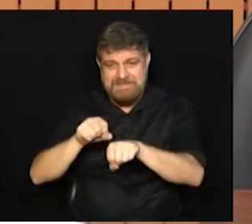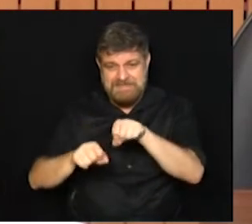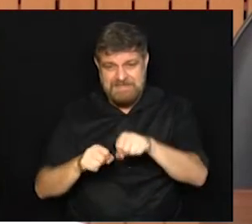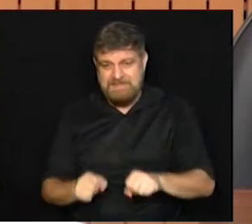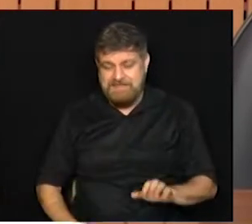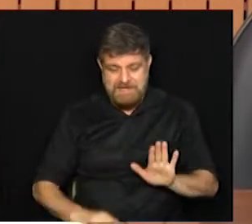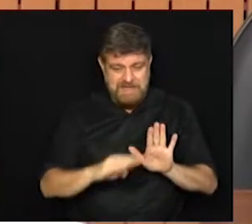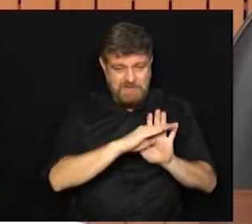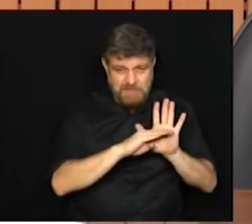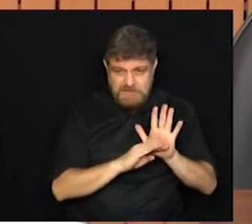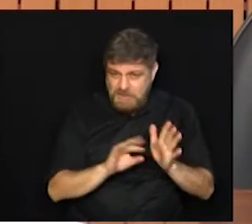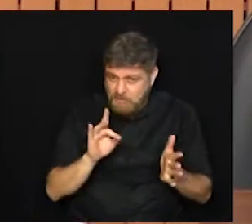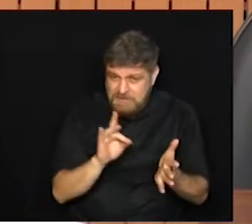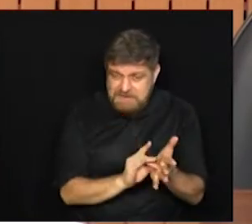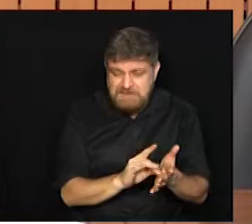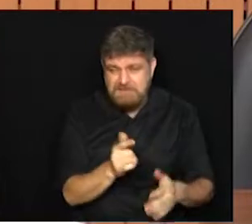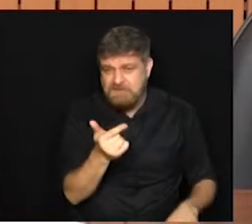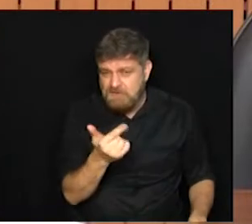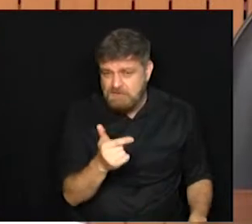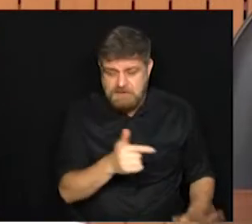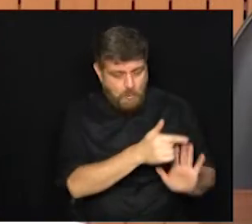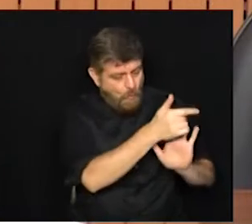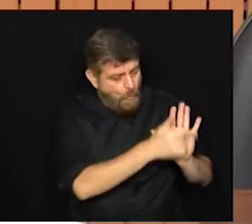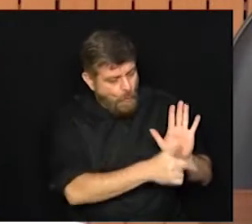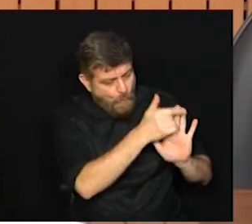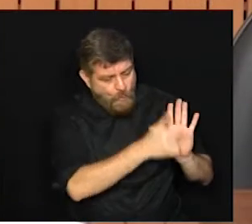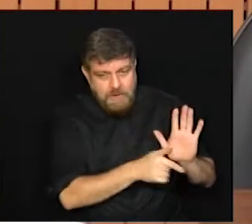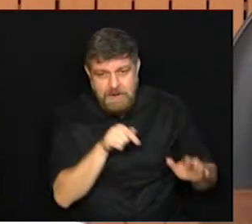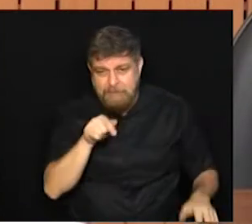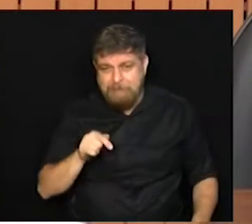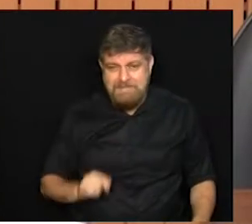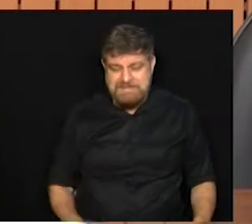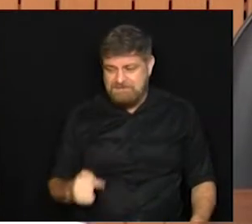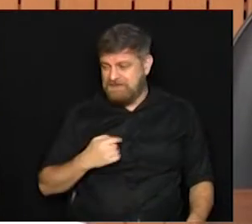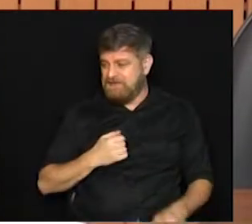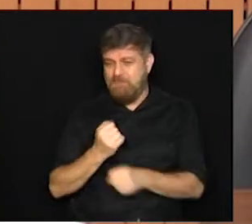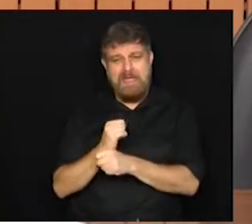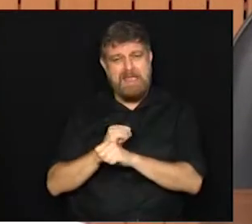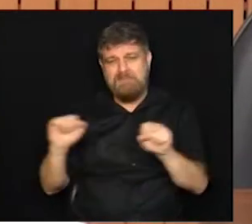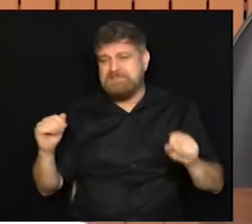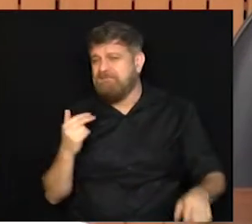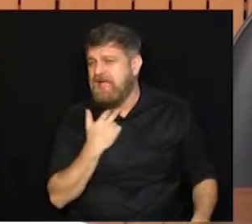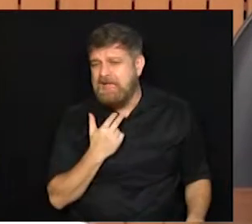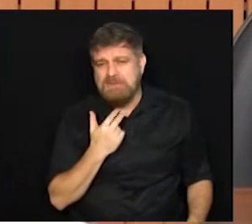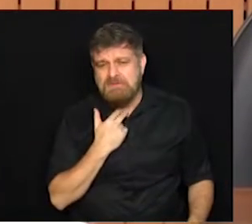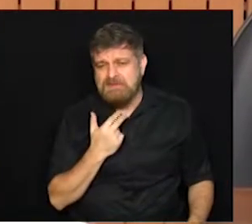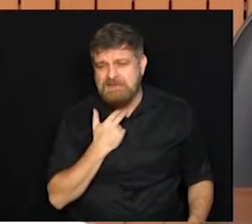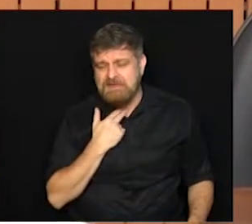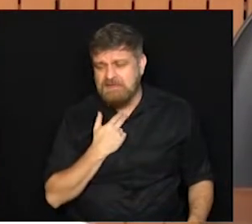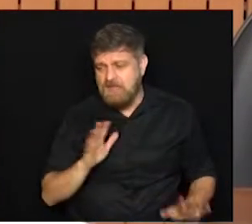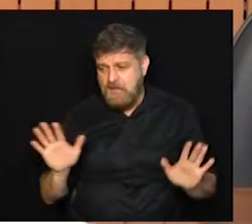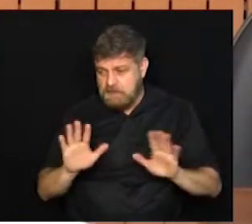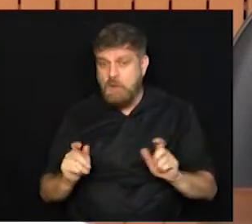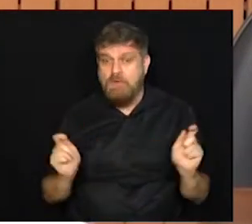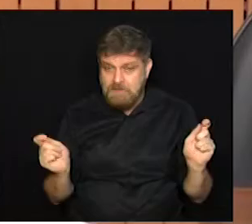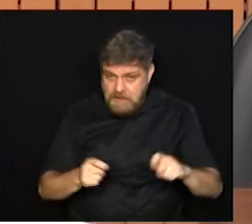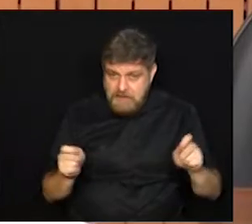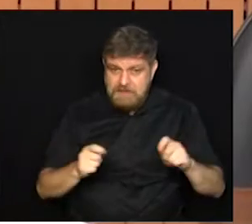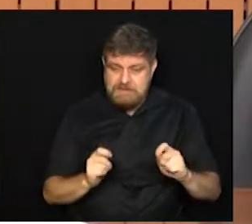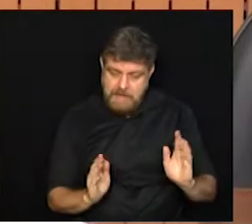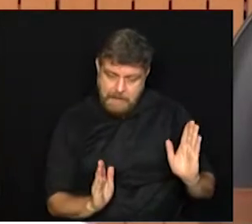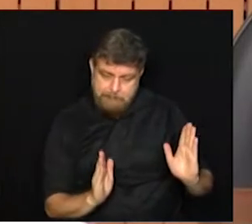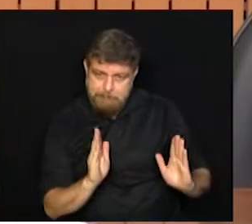mas ele não dizia que era tecnicamente inviável em todo o trajeto, que era possível, talvez,